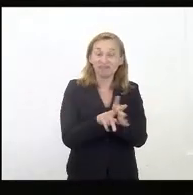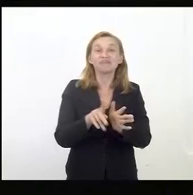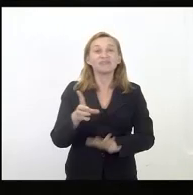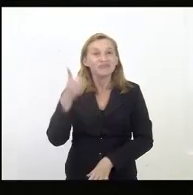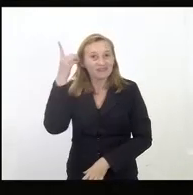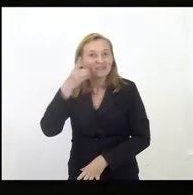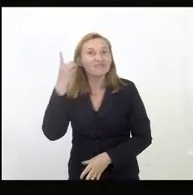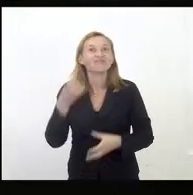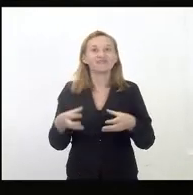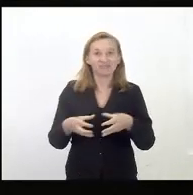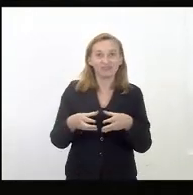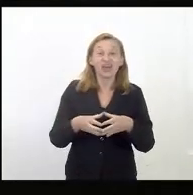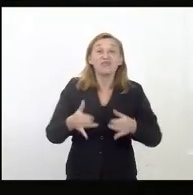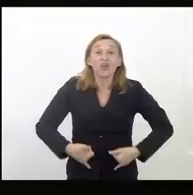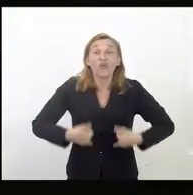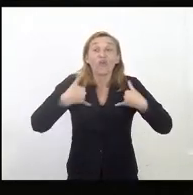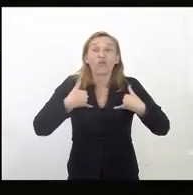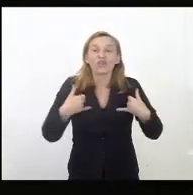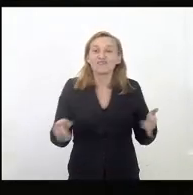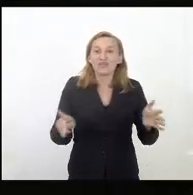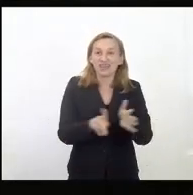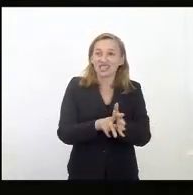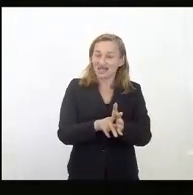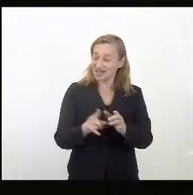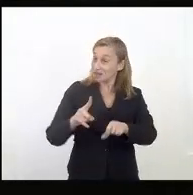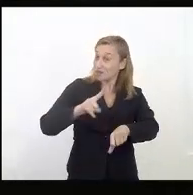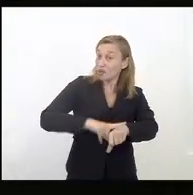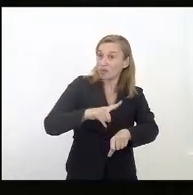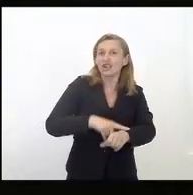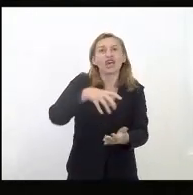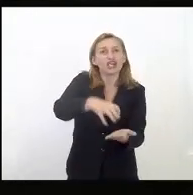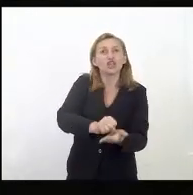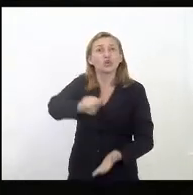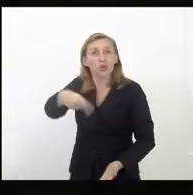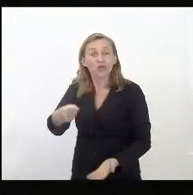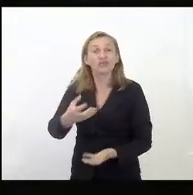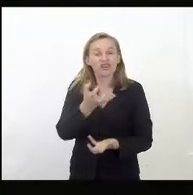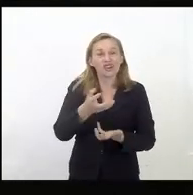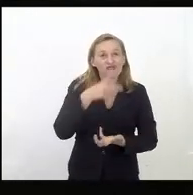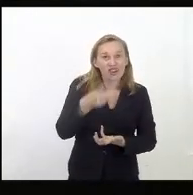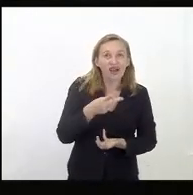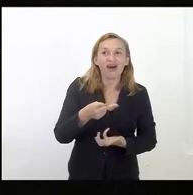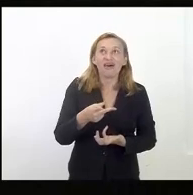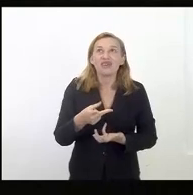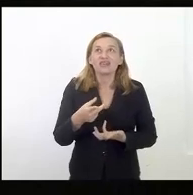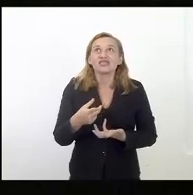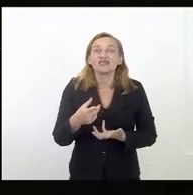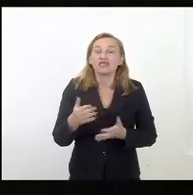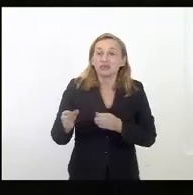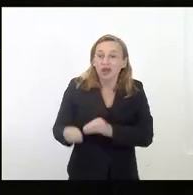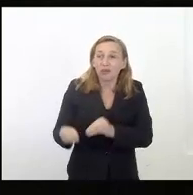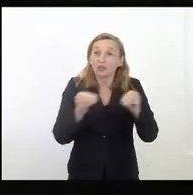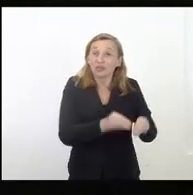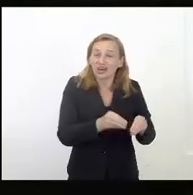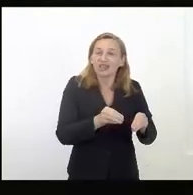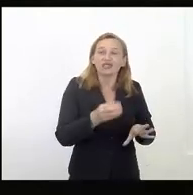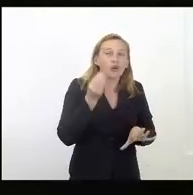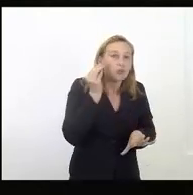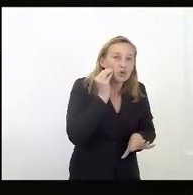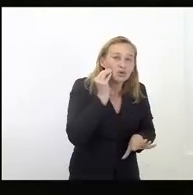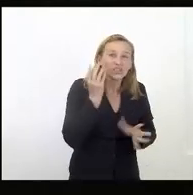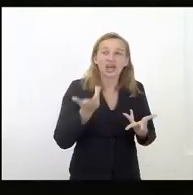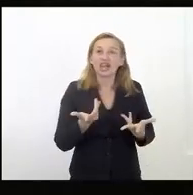Parlamento e me orgulho de fazer parte desse momento que Outro registro que eu quero fazer nós fizemos a transição tive a